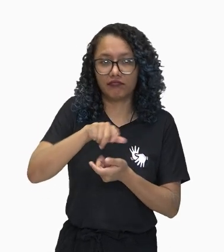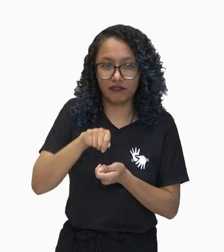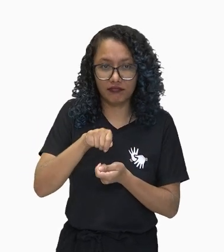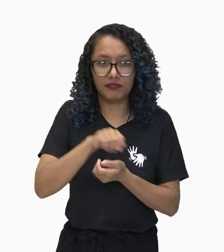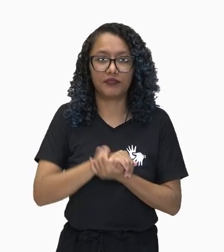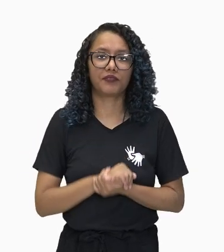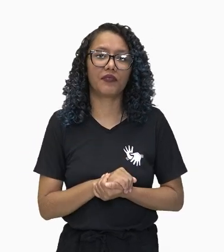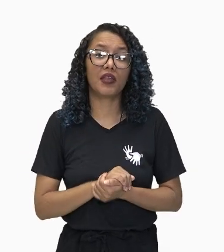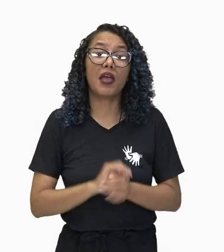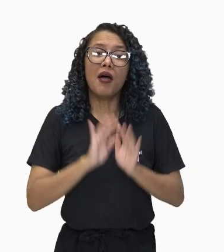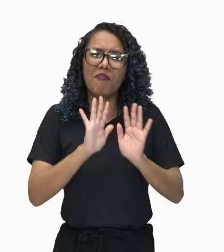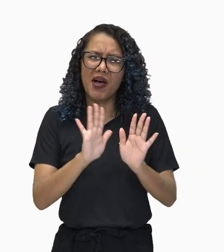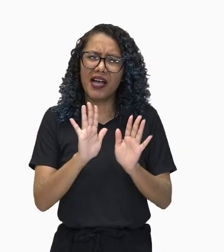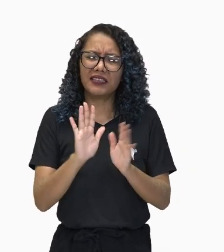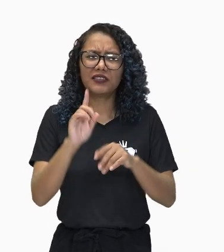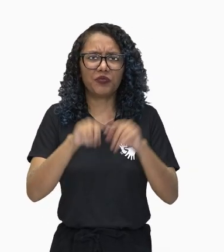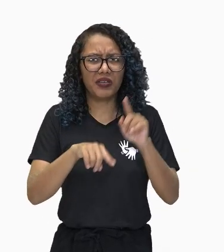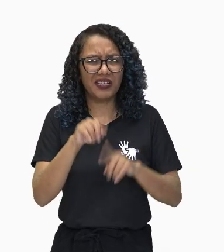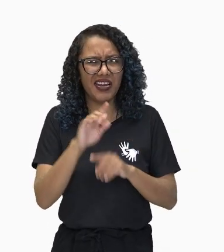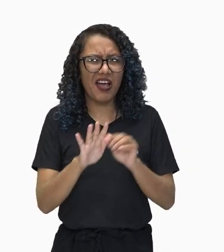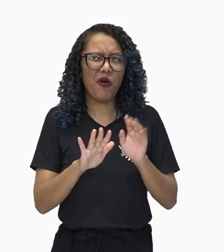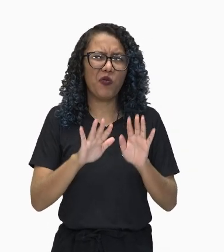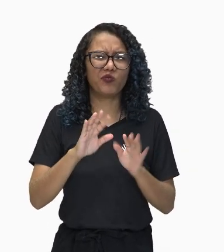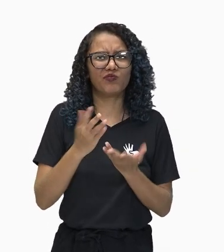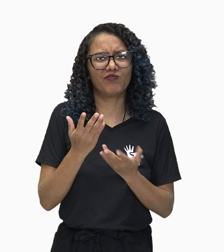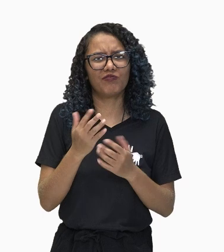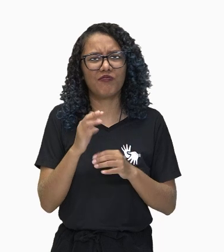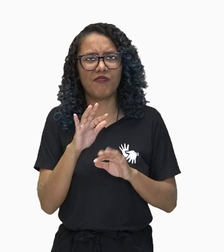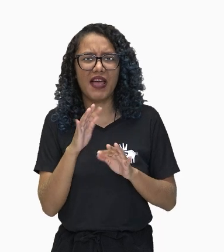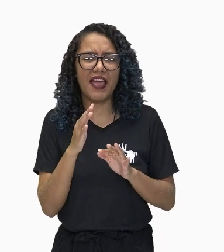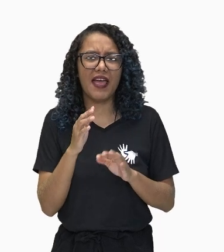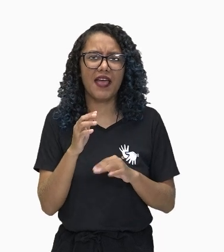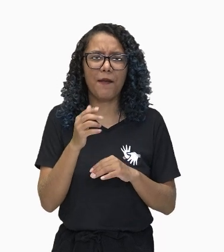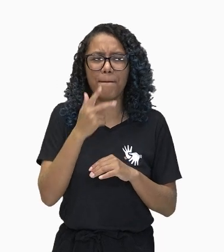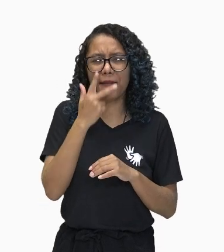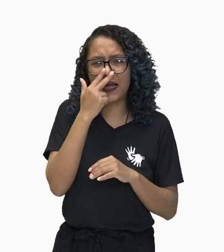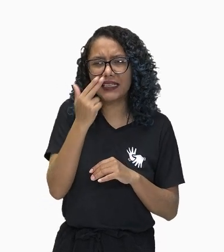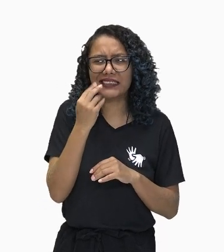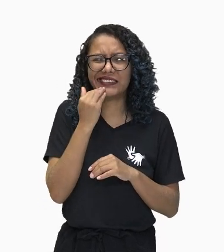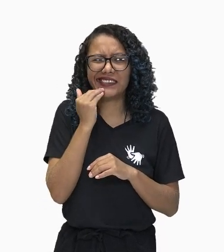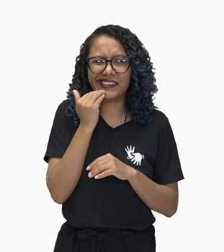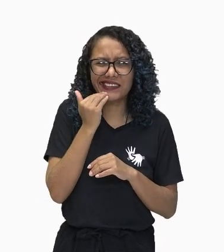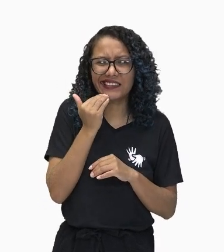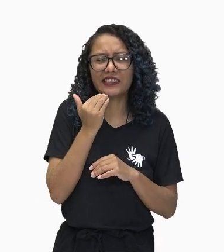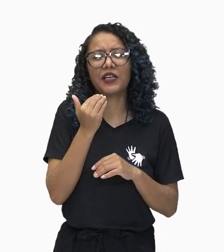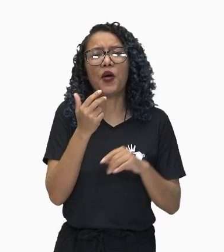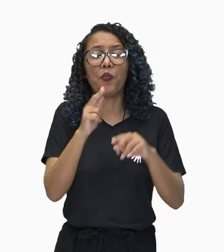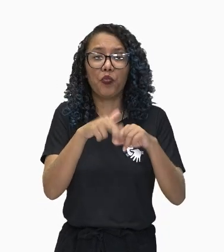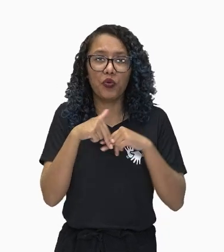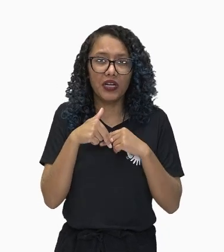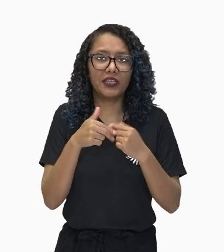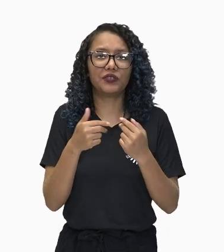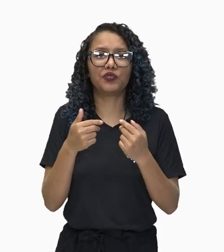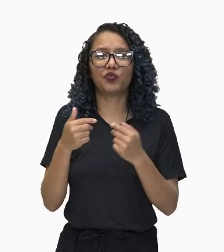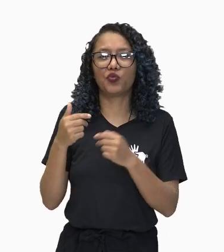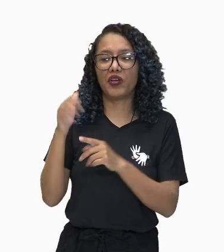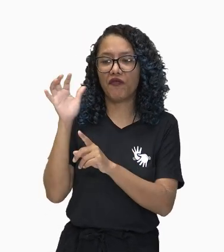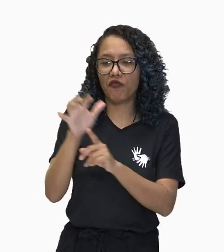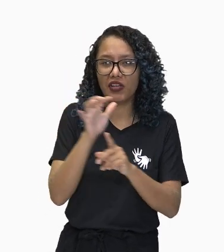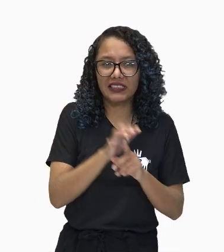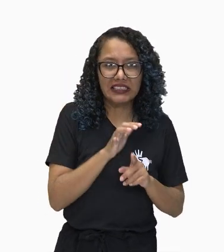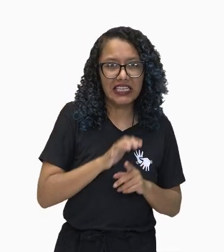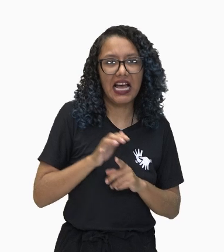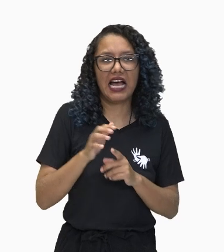desses instrumentos lhe permitia realizar um grupo bastante limitado de intervenções na natureza.